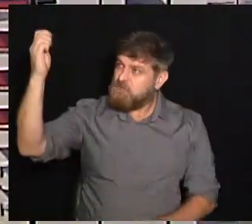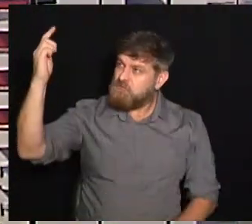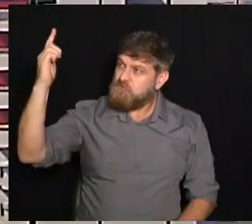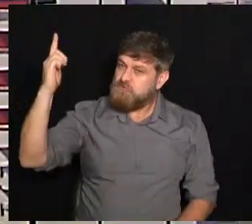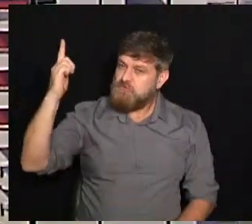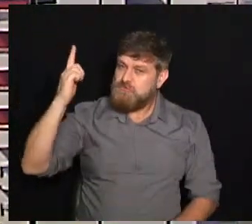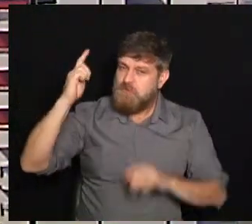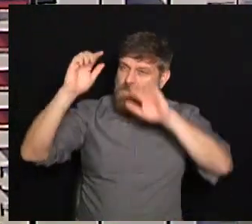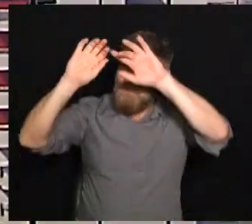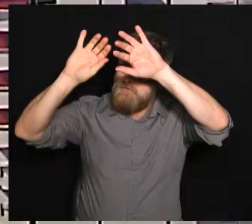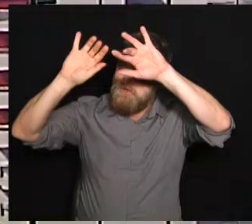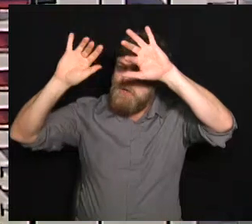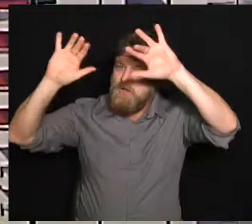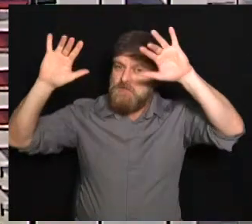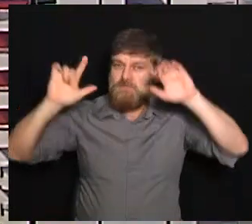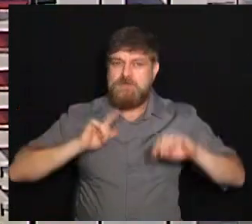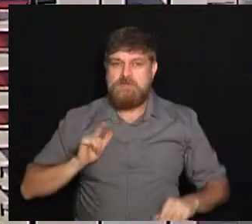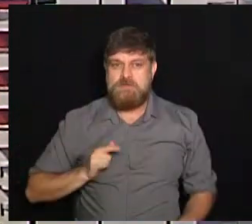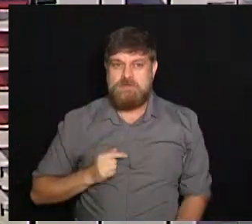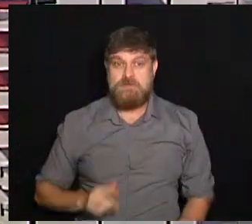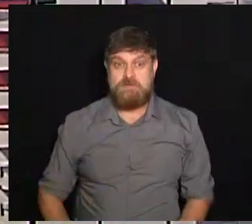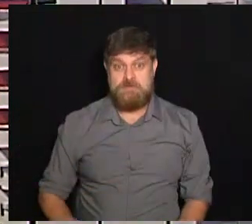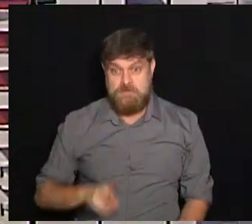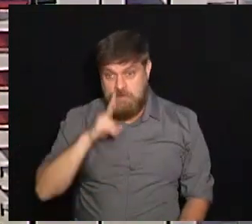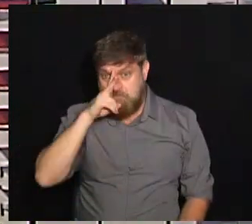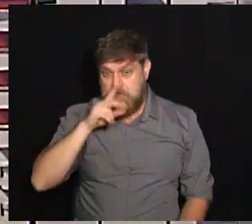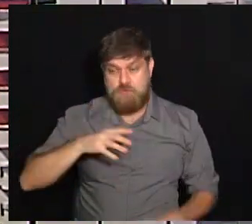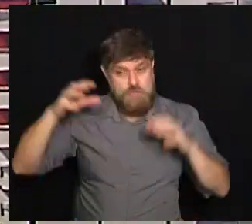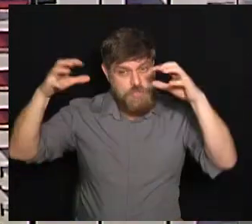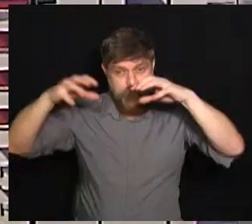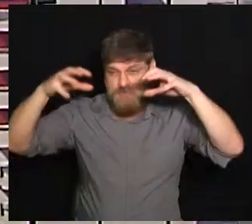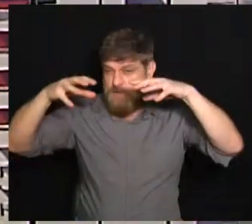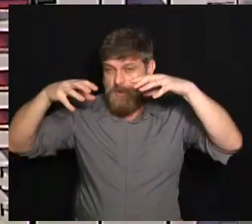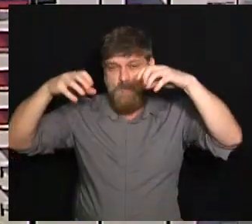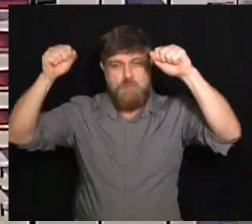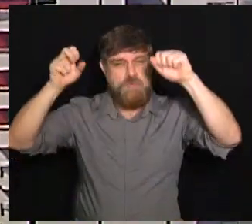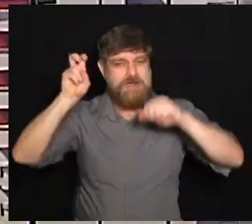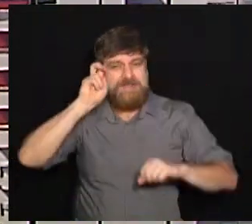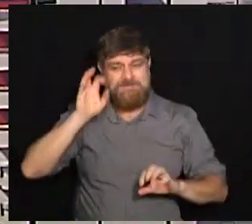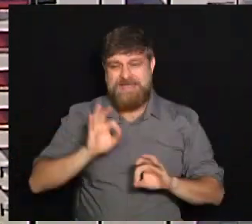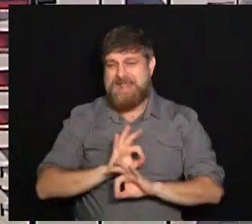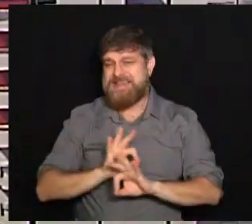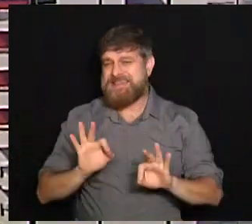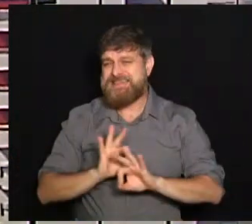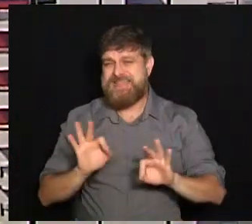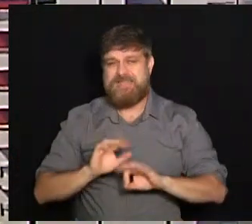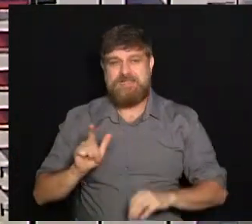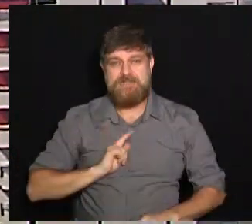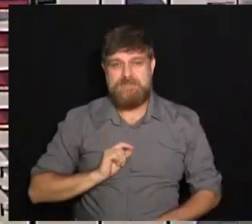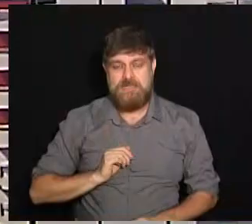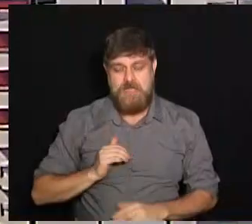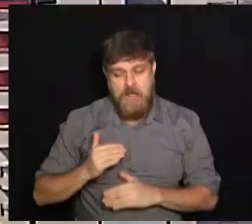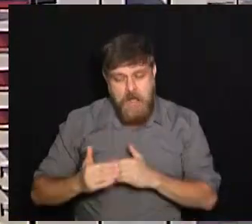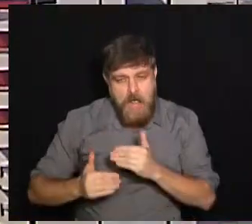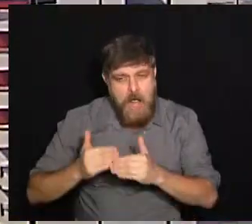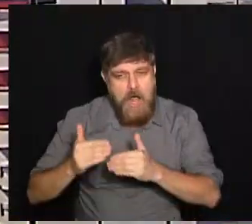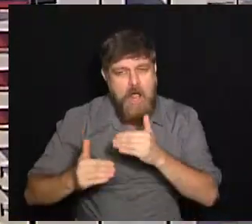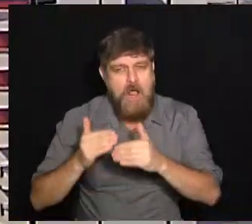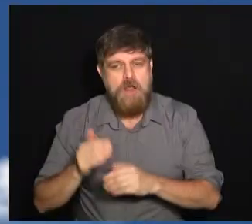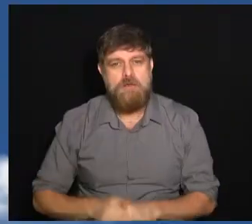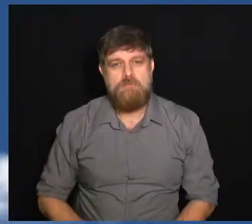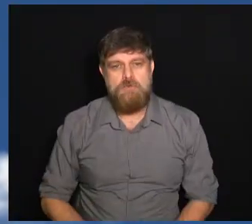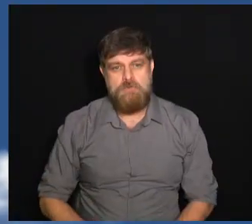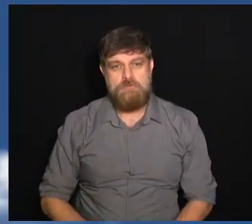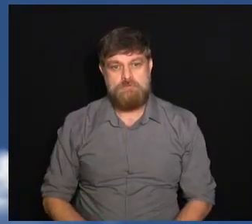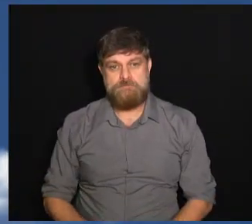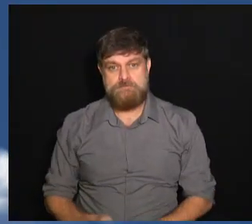entre nuvens e tempo mais firme, viu? Não deve chover nesta quinta-feira. Aos poucos, a temperatura